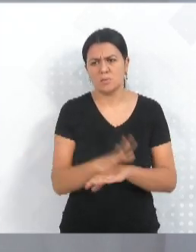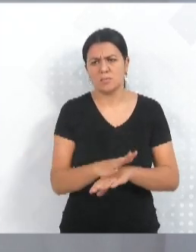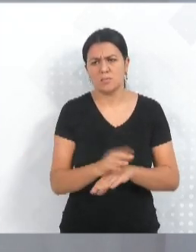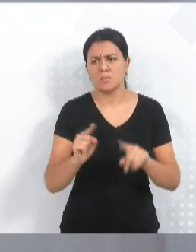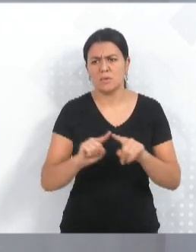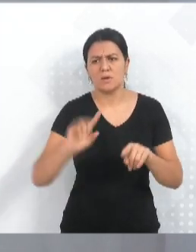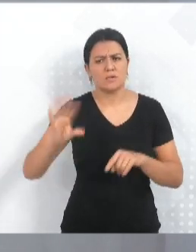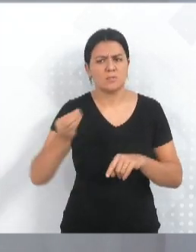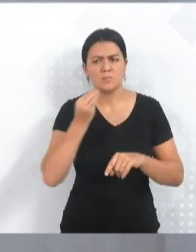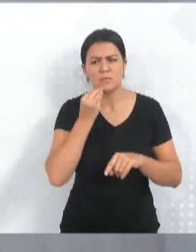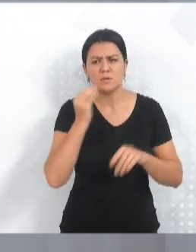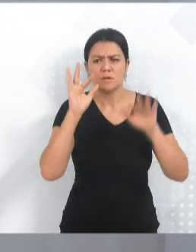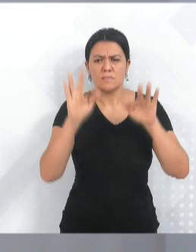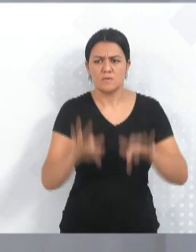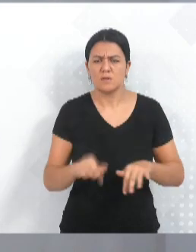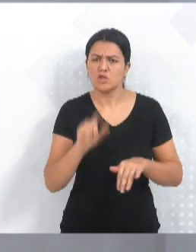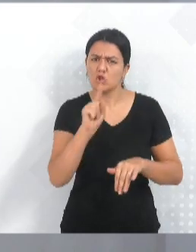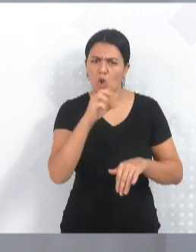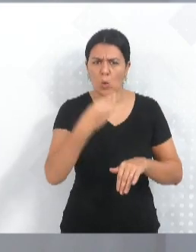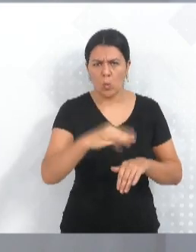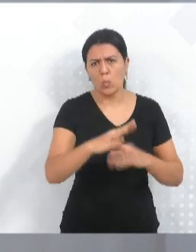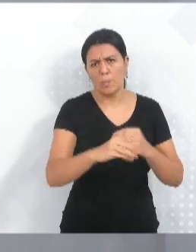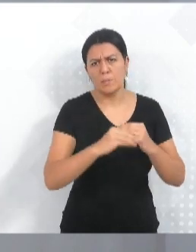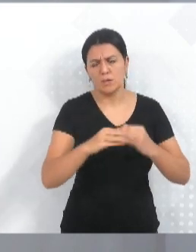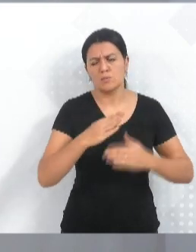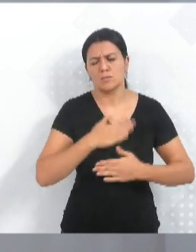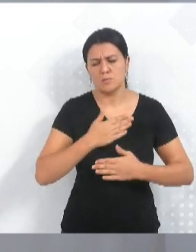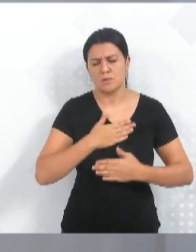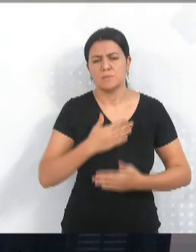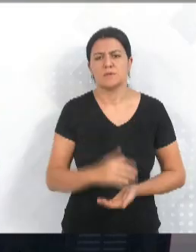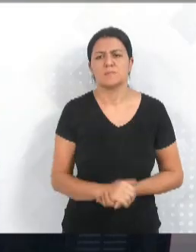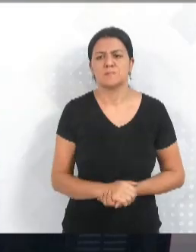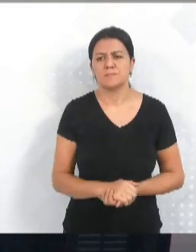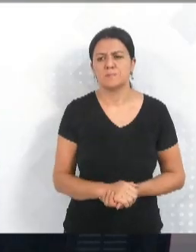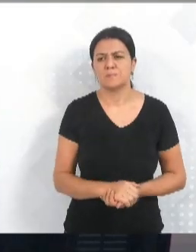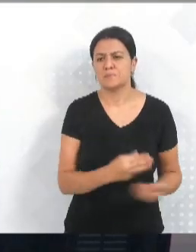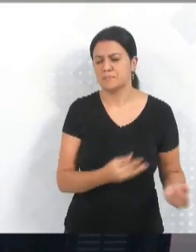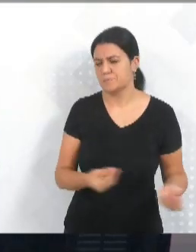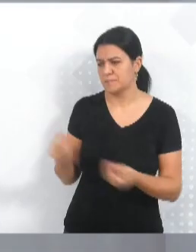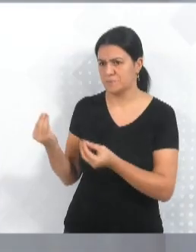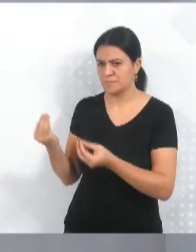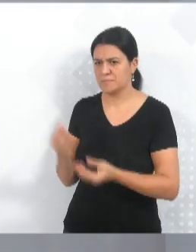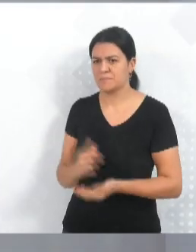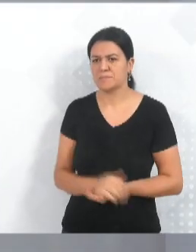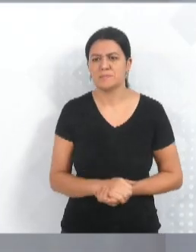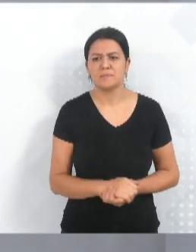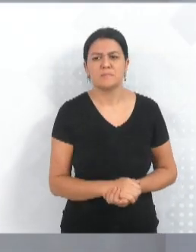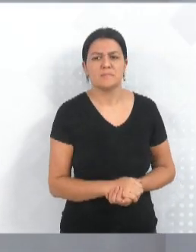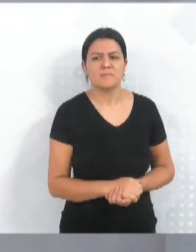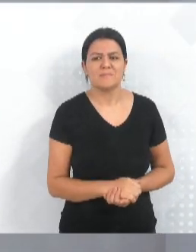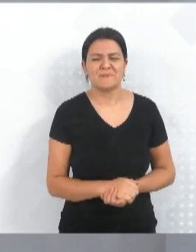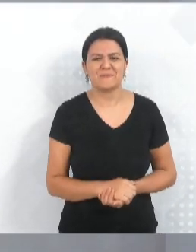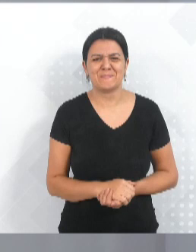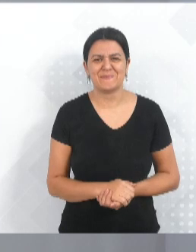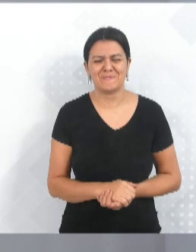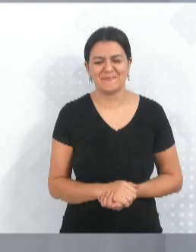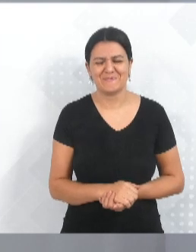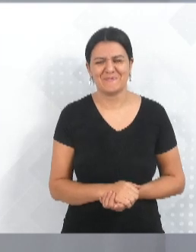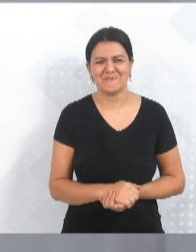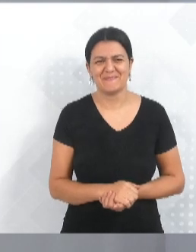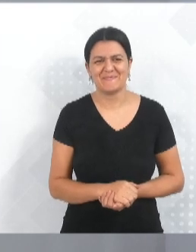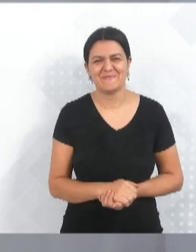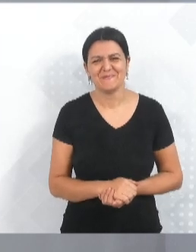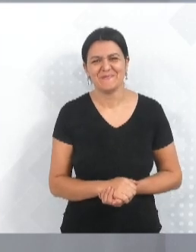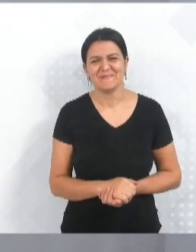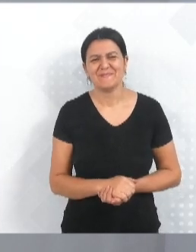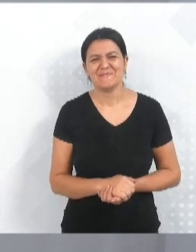oportunidade de finalizar minha fala então só mais um minuto e meio então mais 1 minuto e meio a vossa excelência com todo o amor muito obrigado